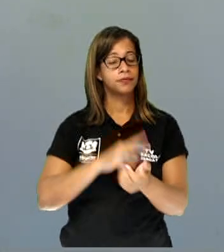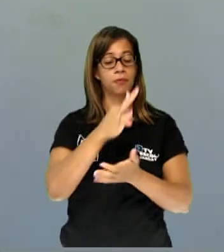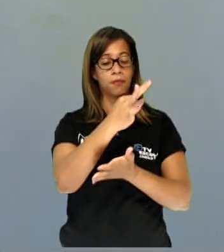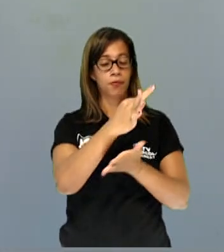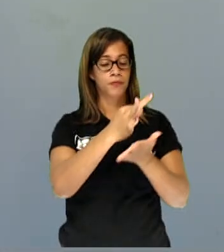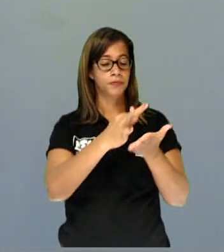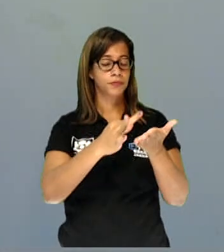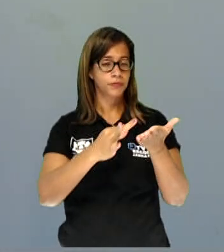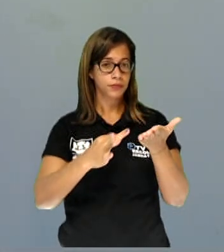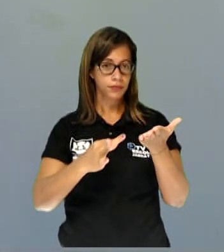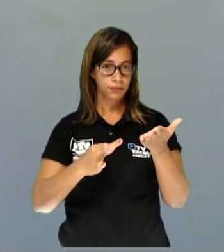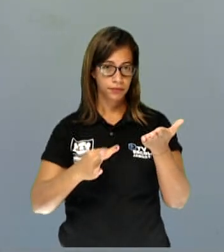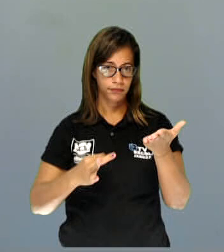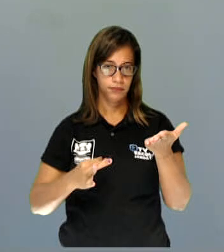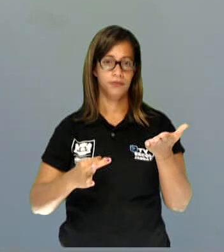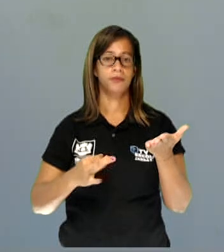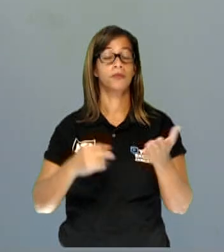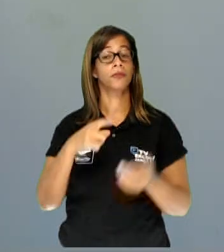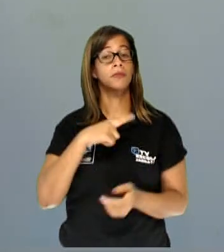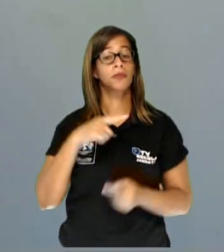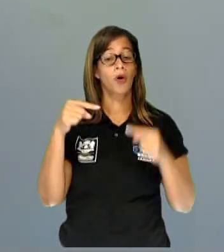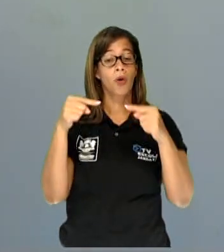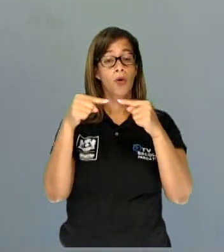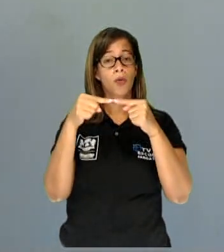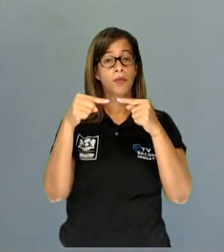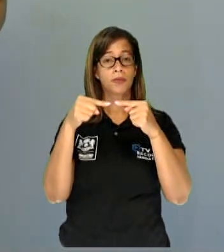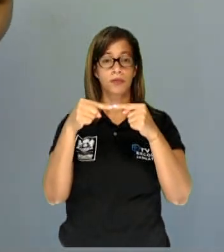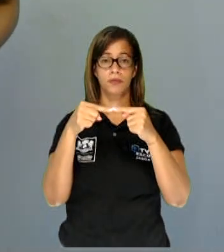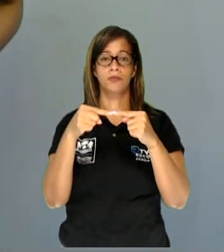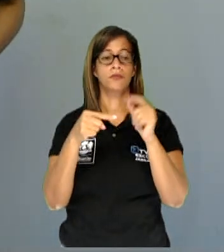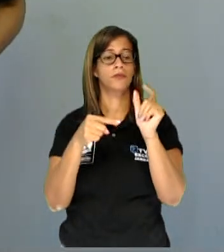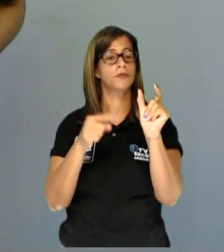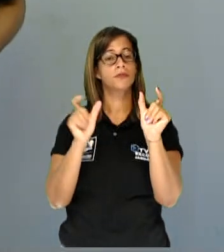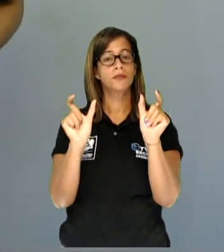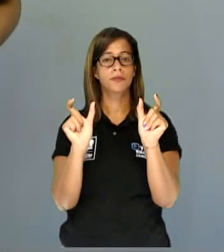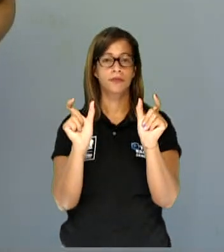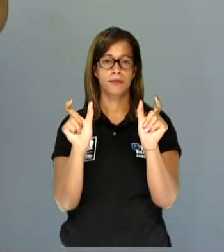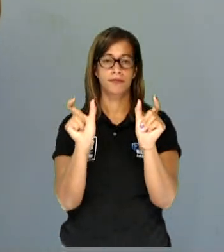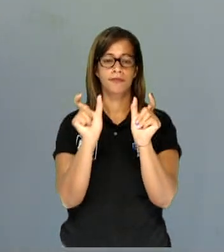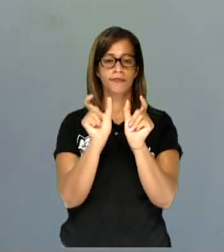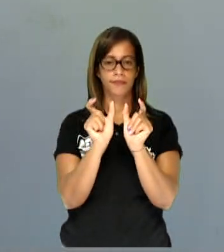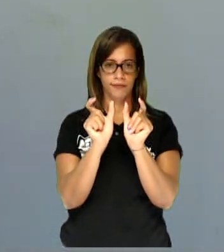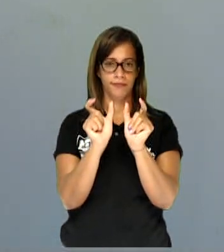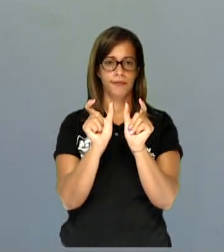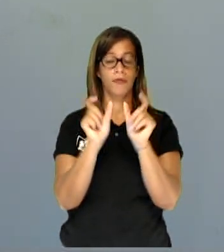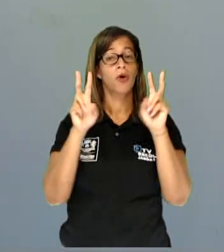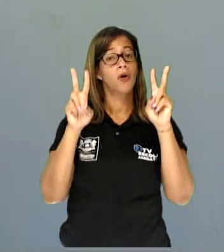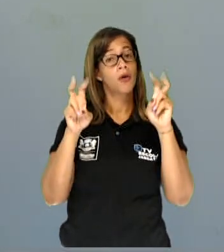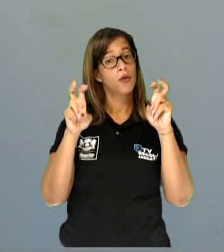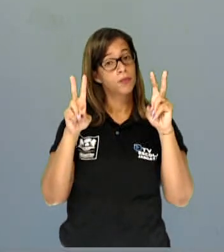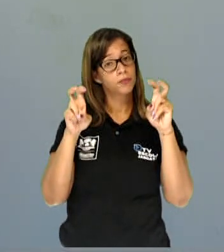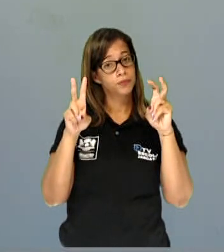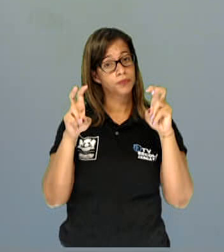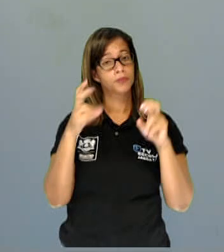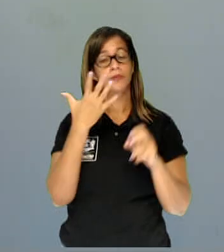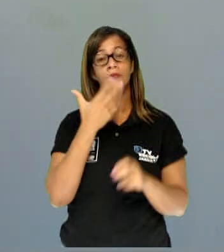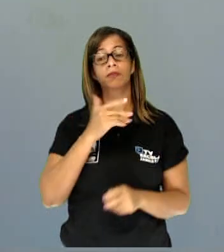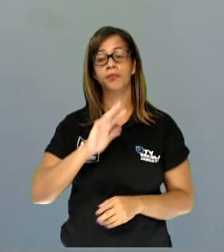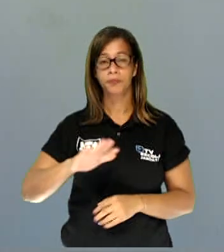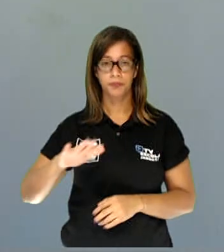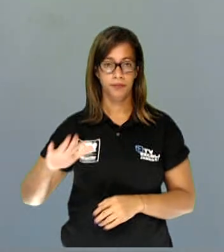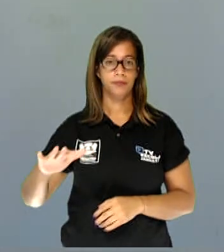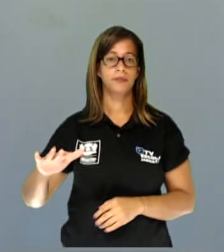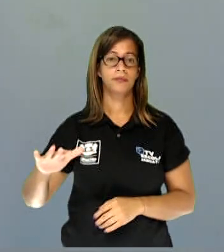textos que apresentam combinações de palavras, geralmente com temas infantis. E fazem parte da